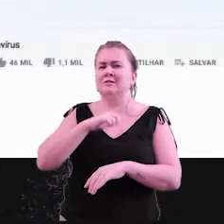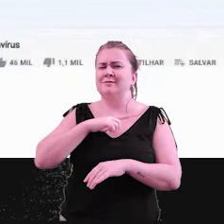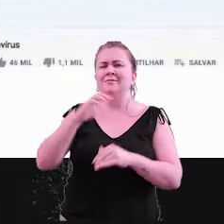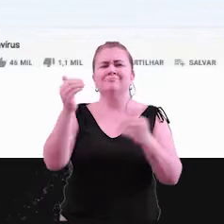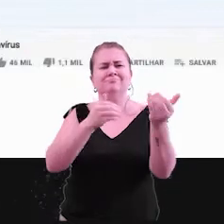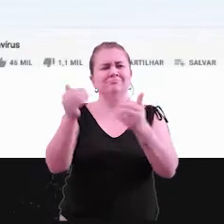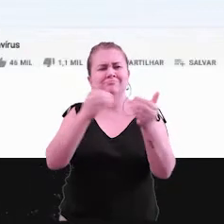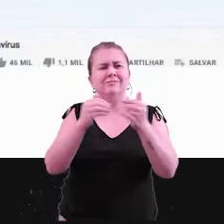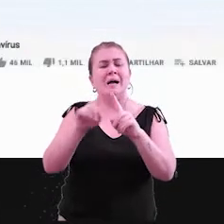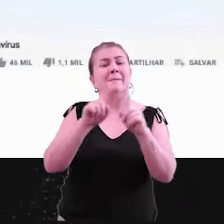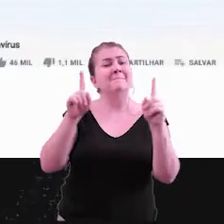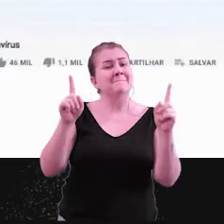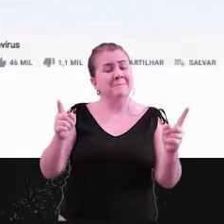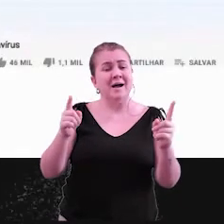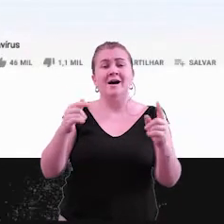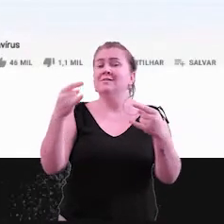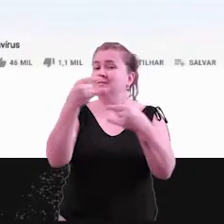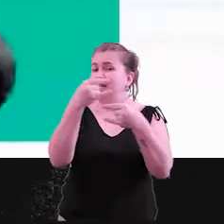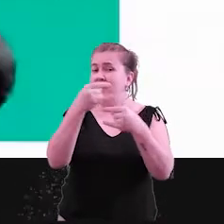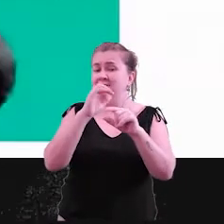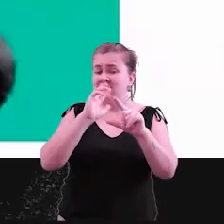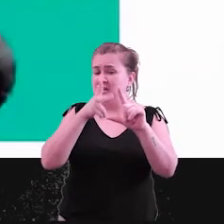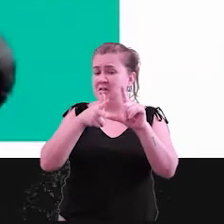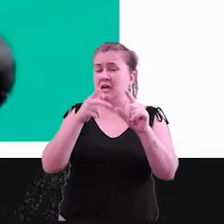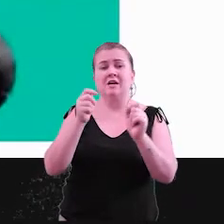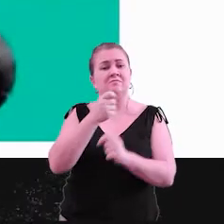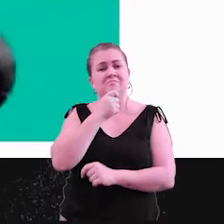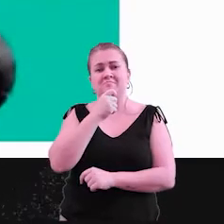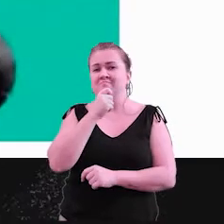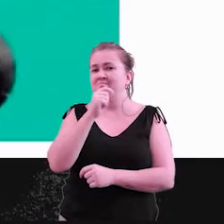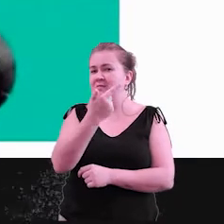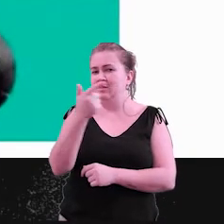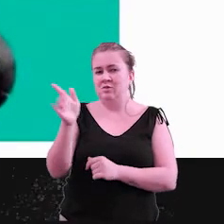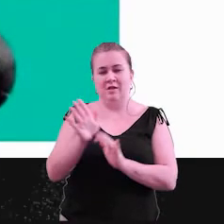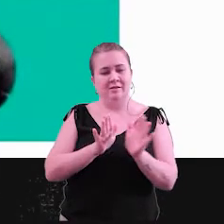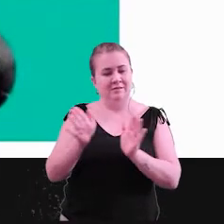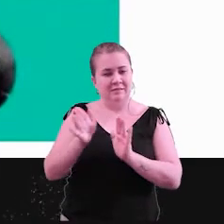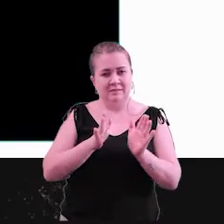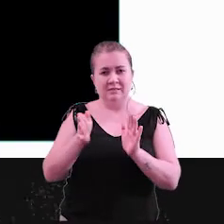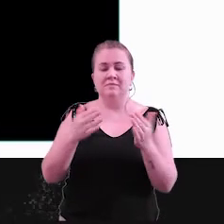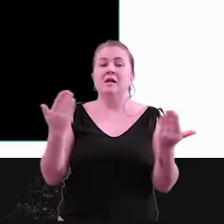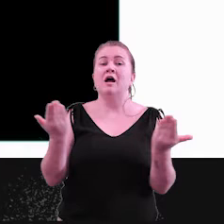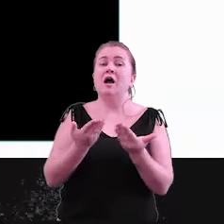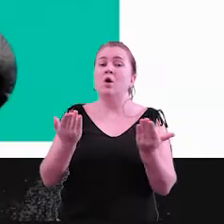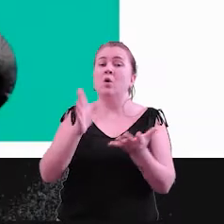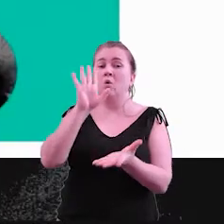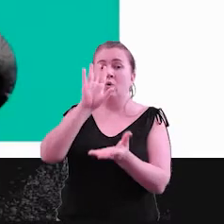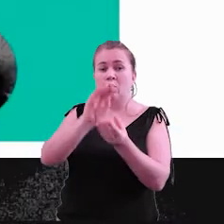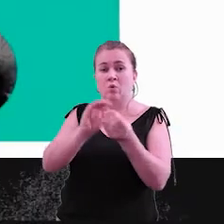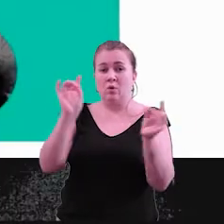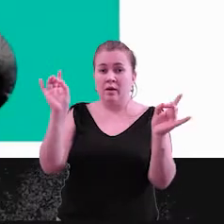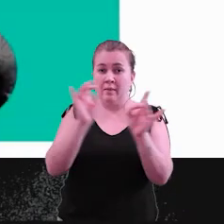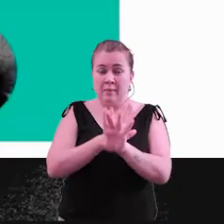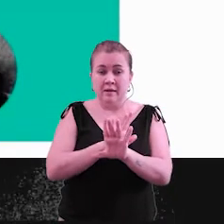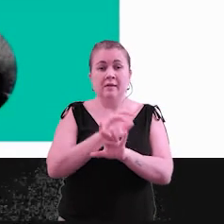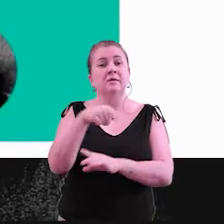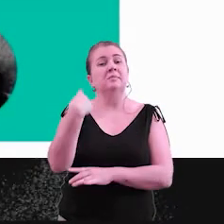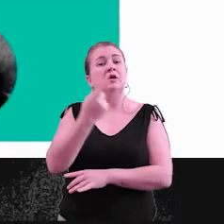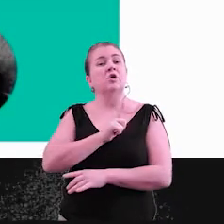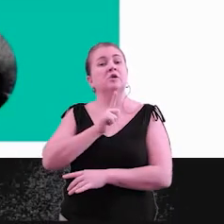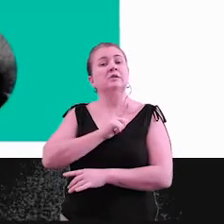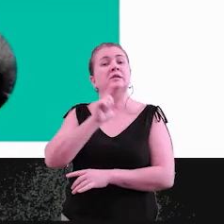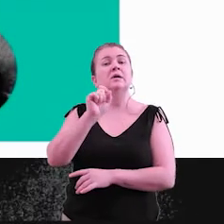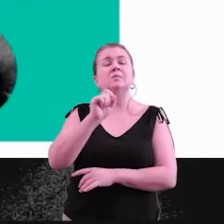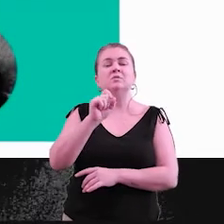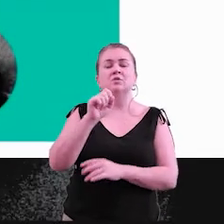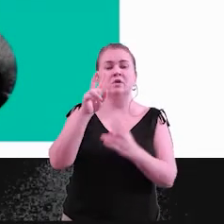porém, infelizmente, essas lives também não são acessíveis ainda. Para fechar, temos também